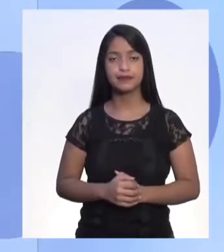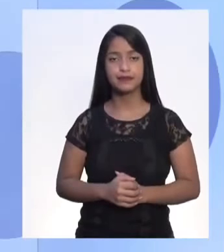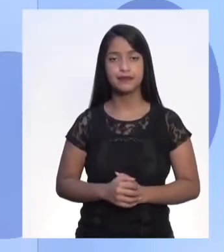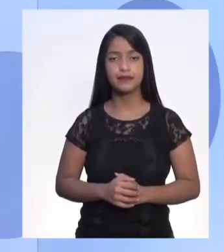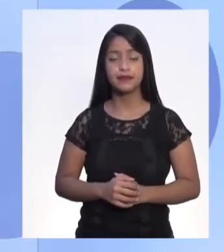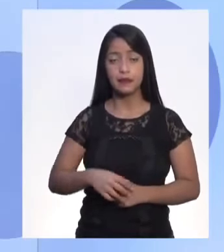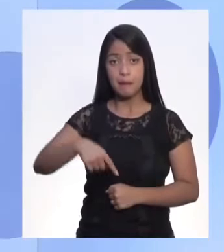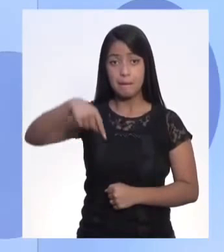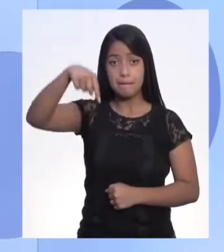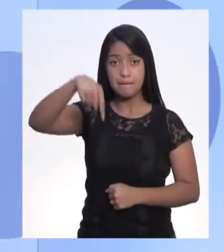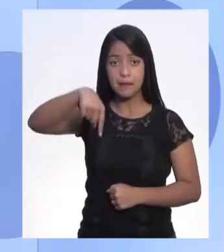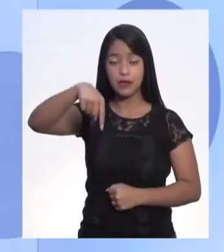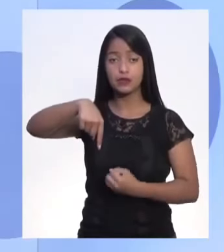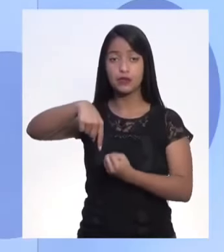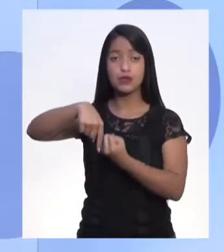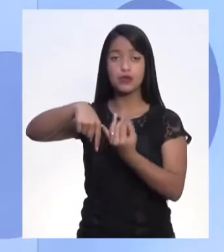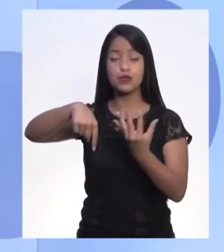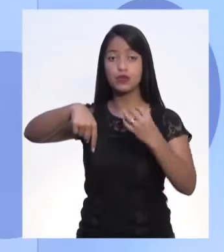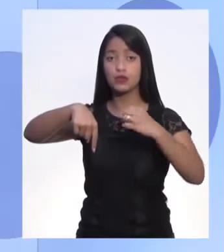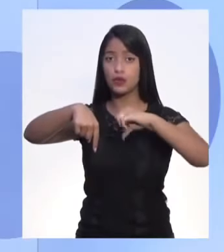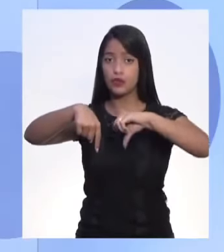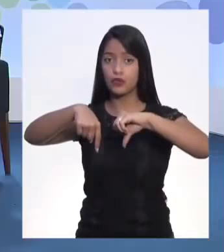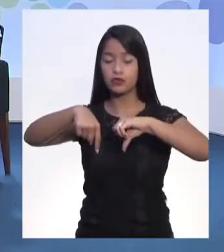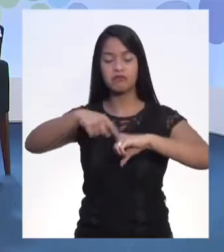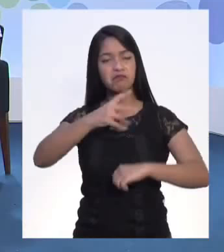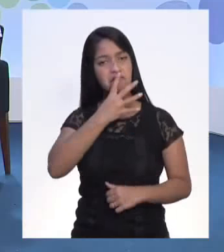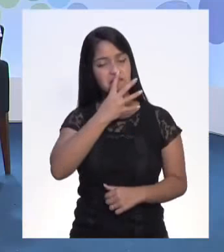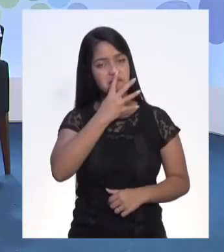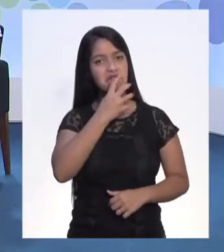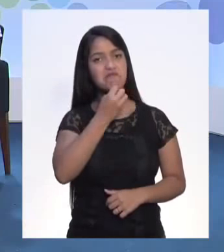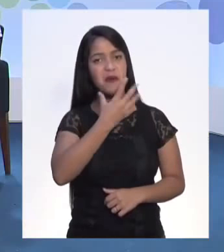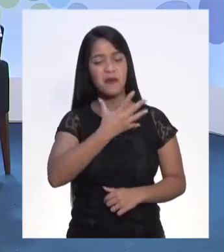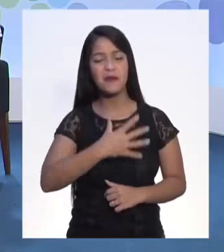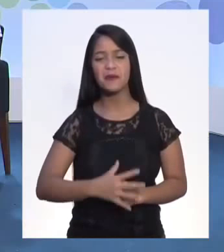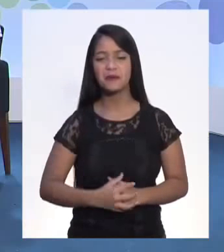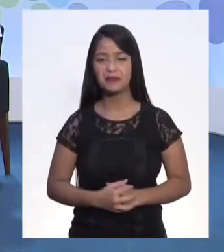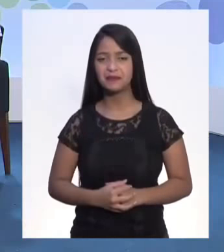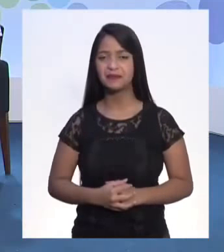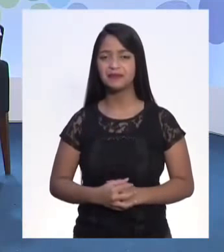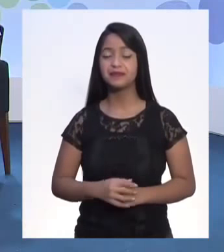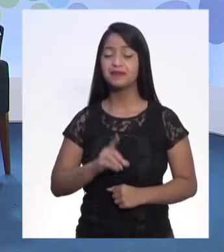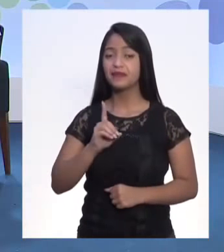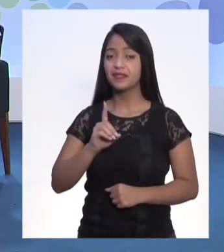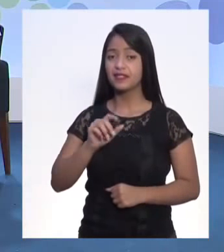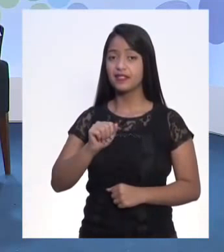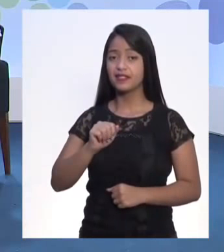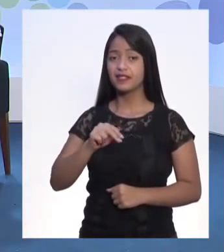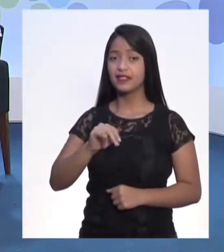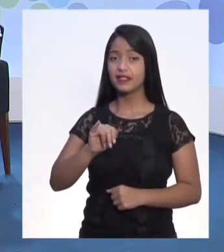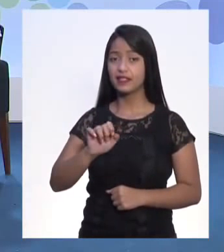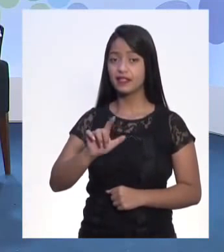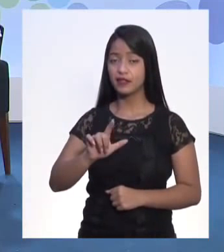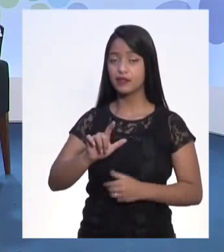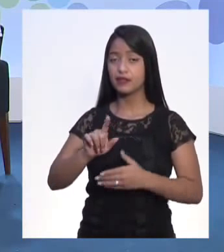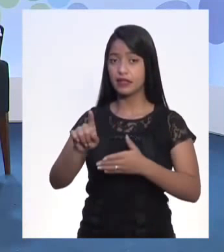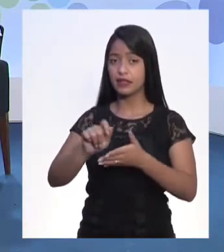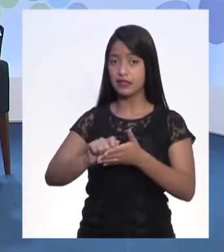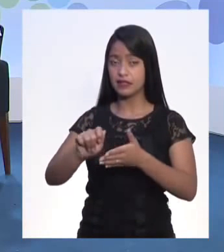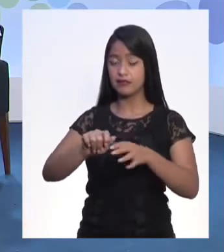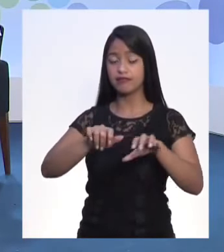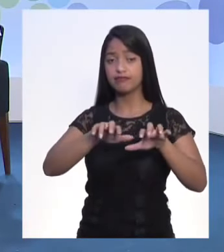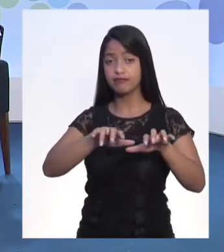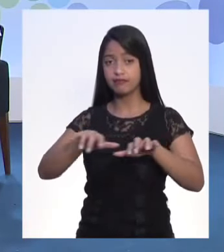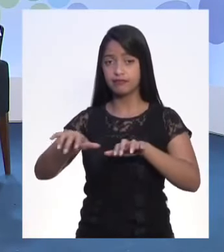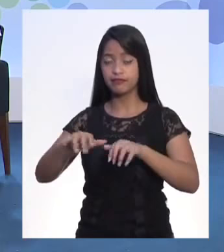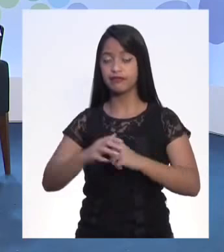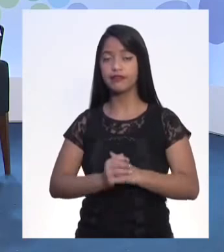nove setas para baixo meu muito ele colocou esse aqui ó é fiel ele escreveu 66